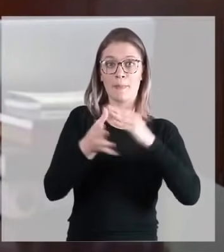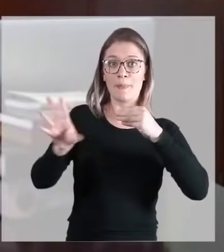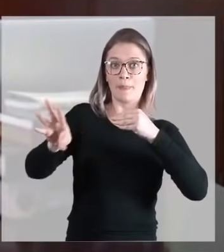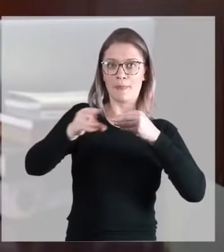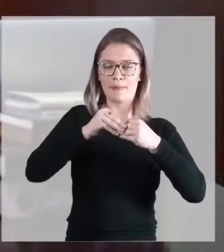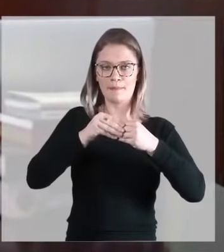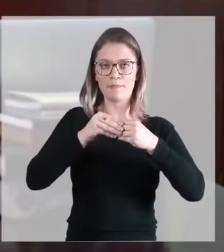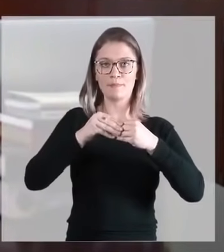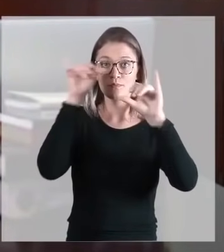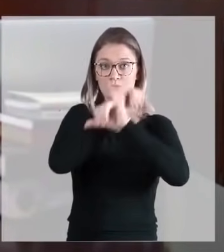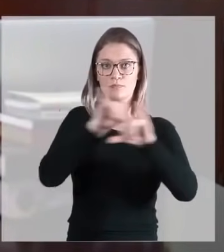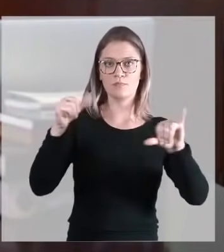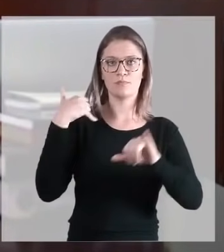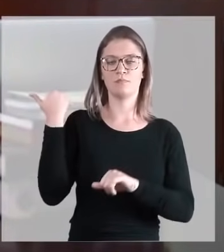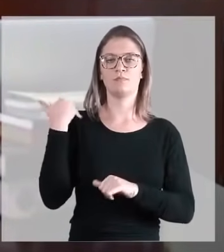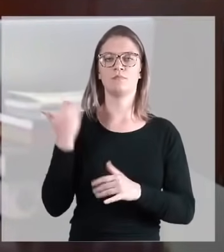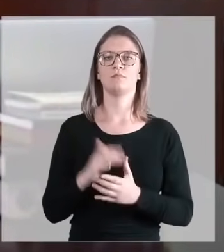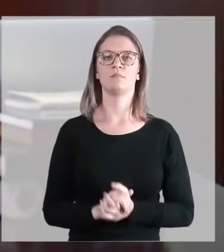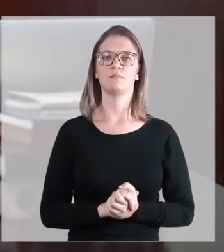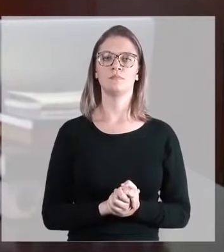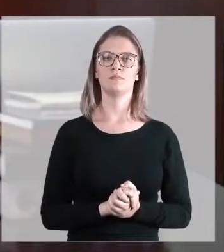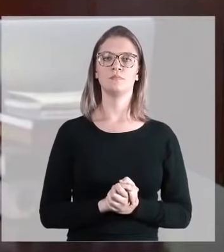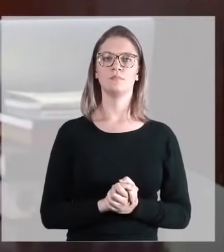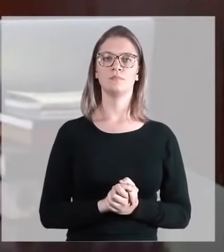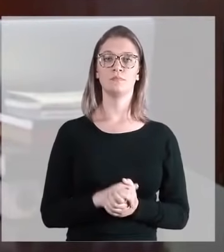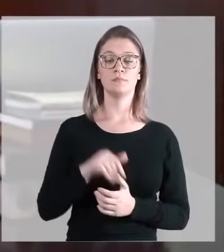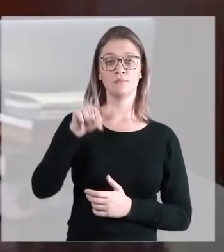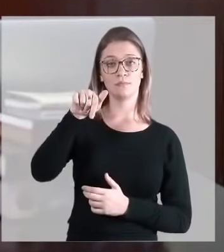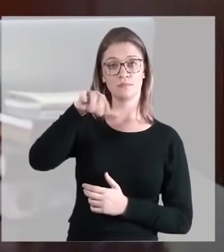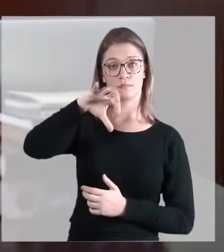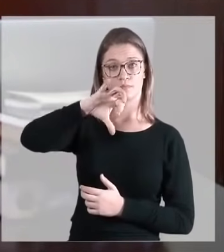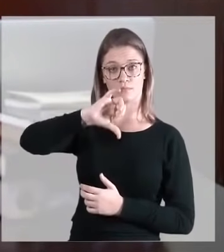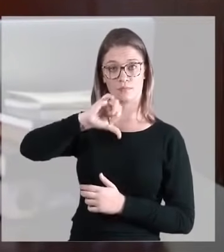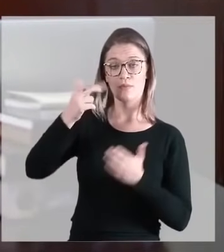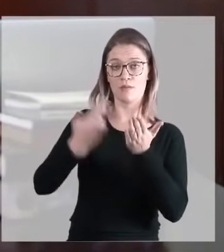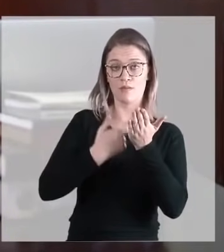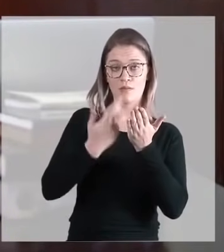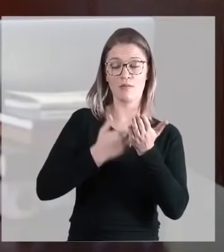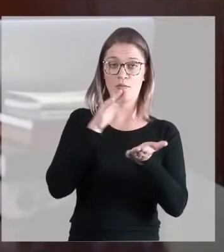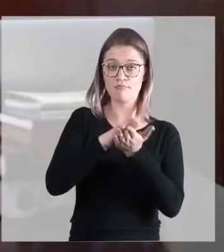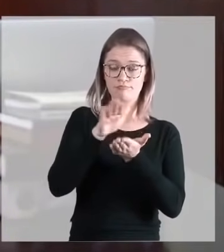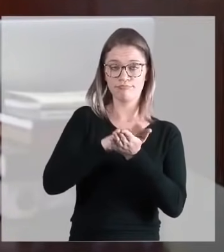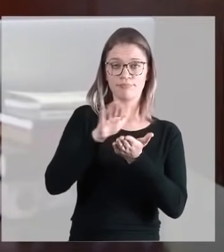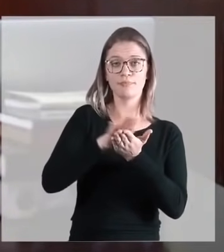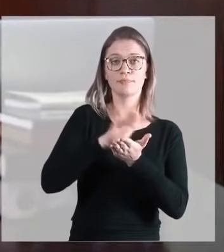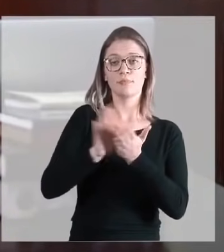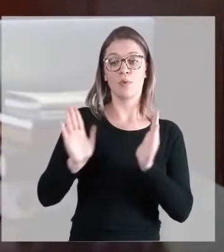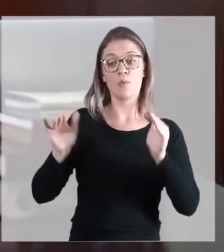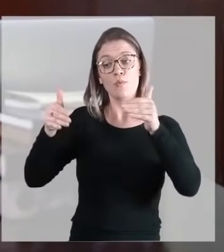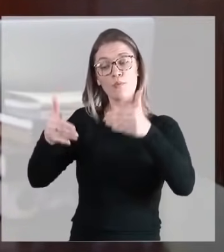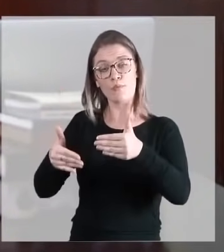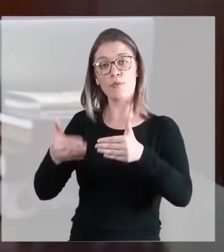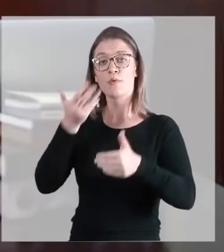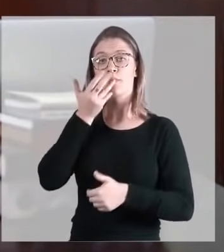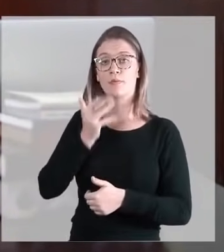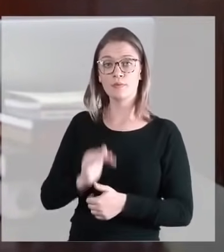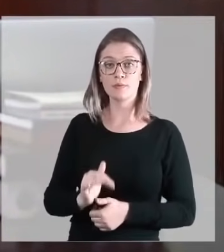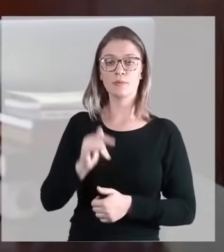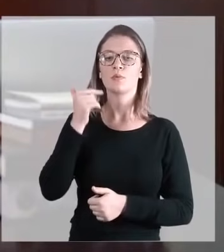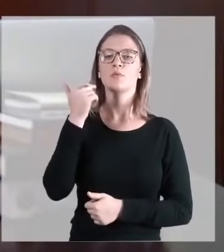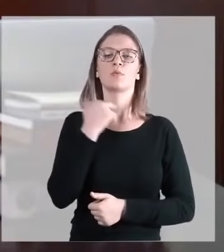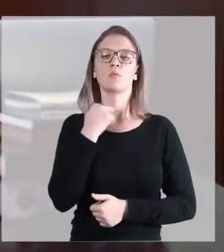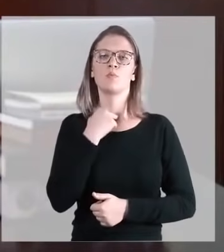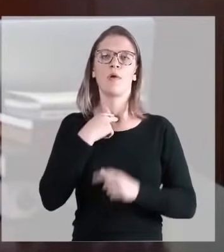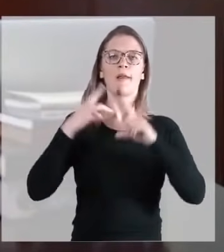a advertência de seu conteúdo. E no artigo 79, revistas e publicações destinadas ao público infantil não poderão conter